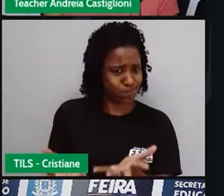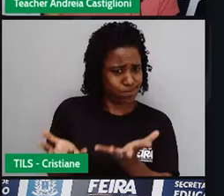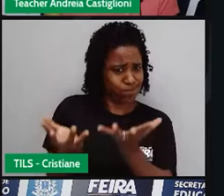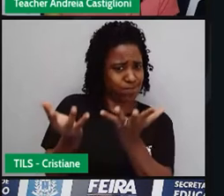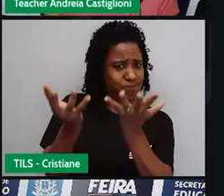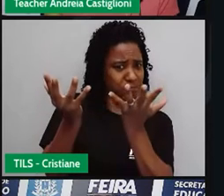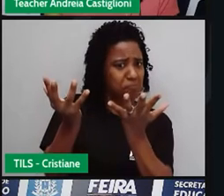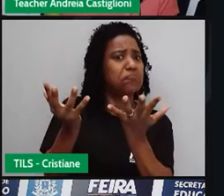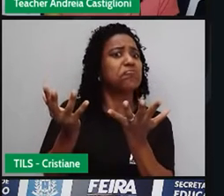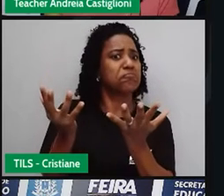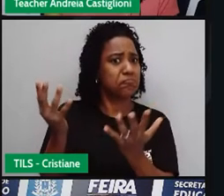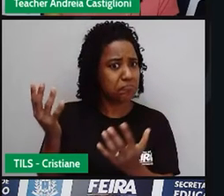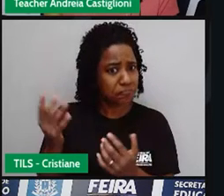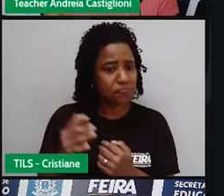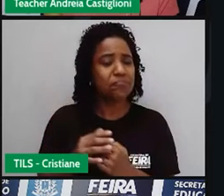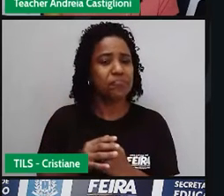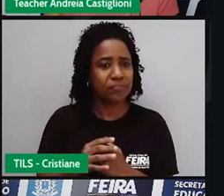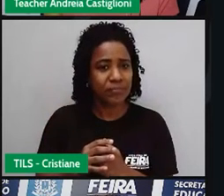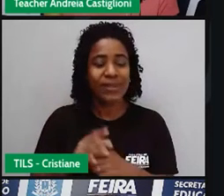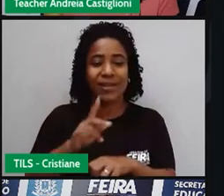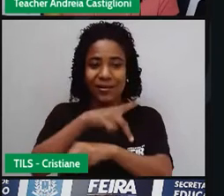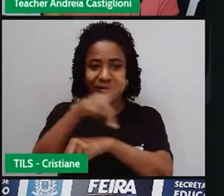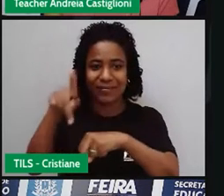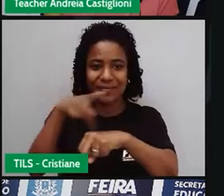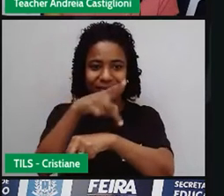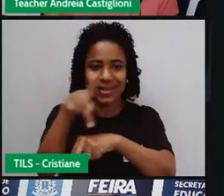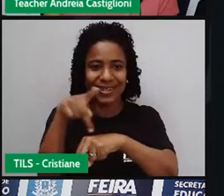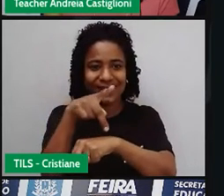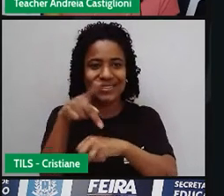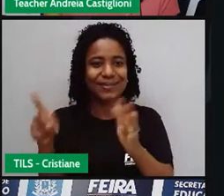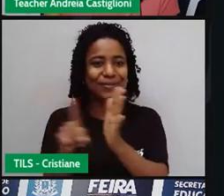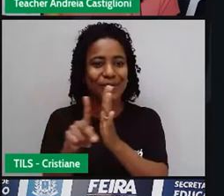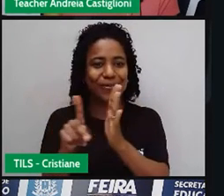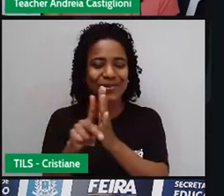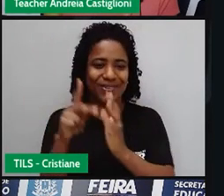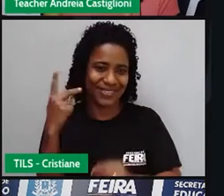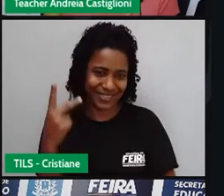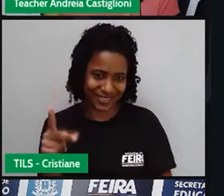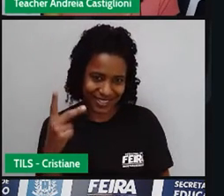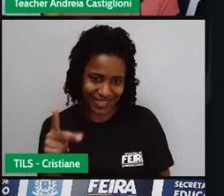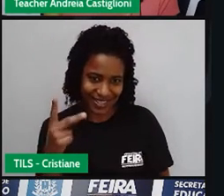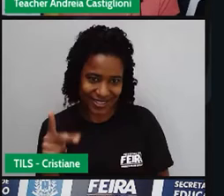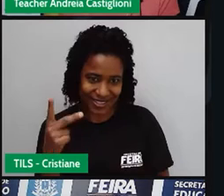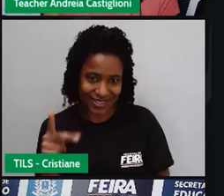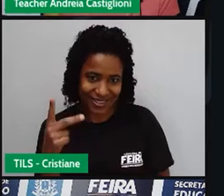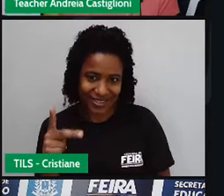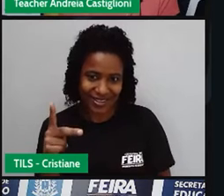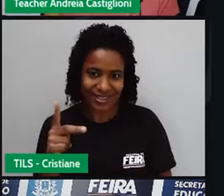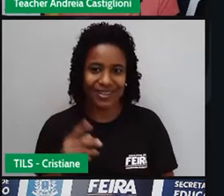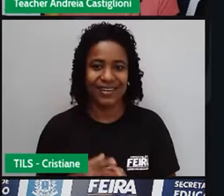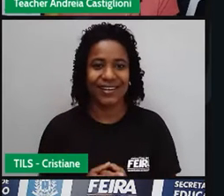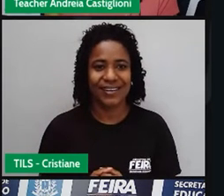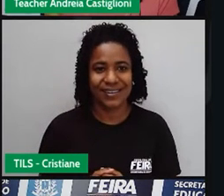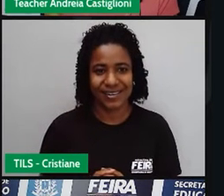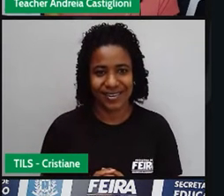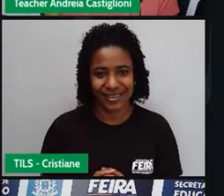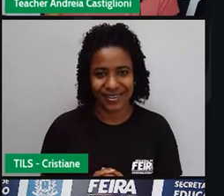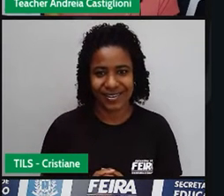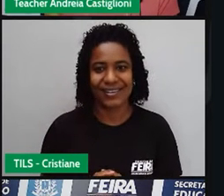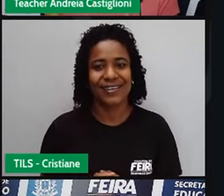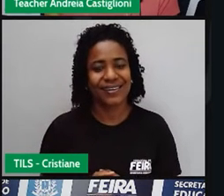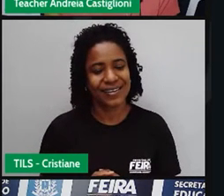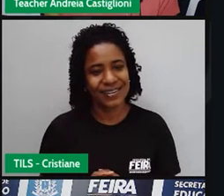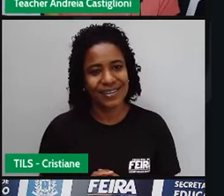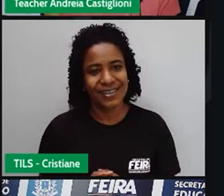relacionadas ao país que ela tá de qual ela faz parte chinês Germany